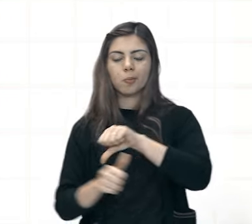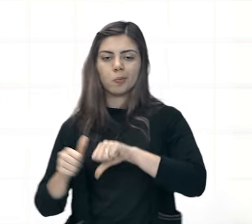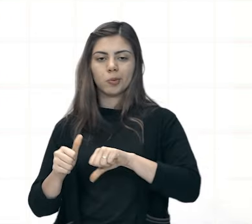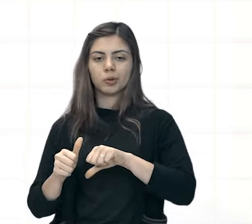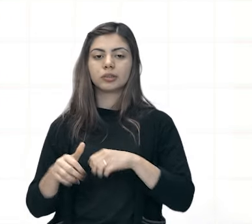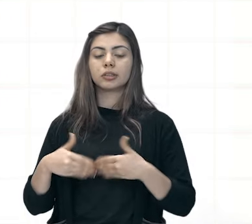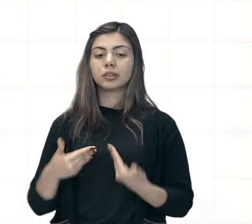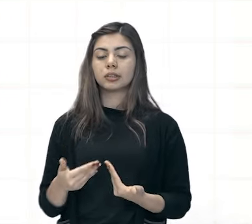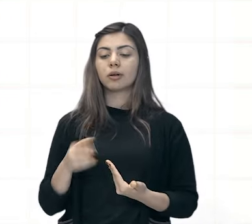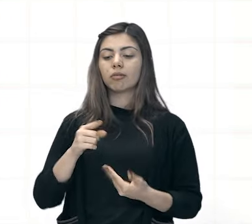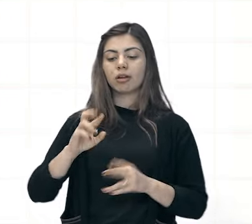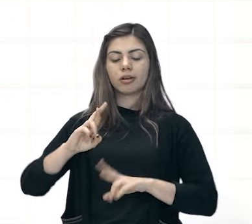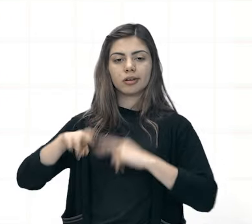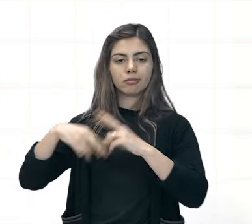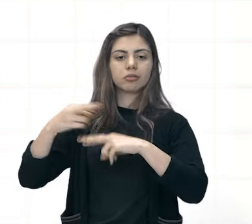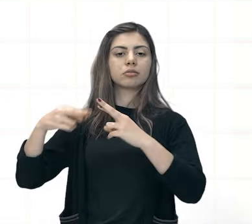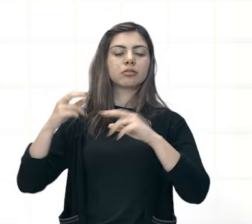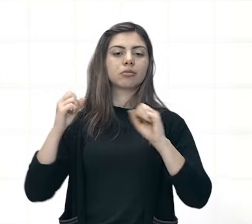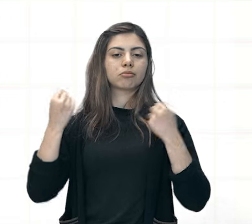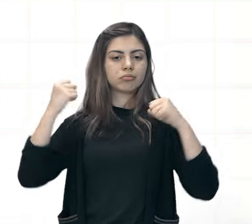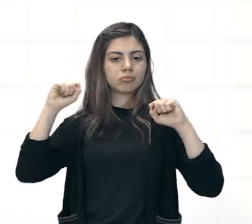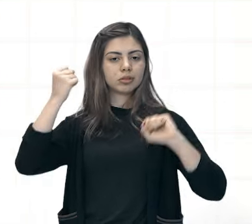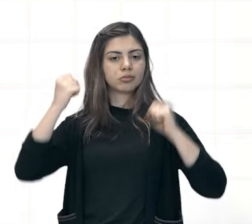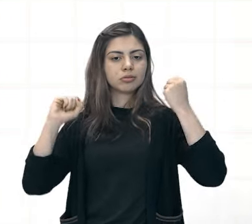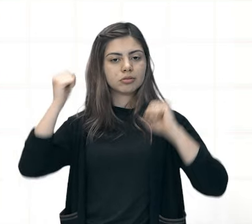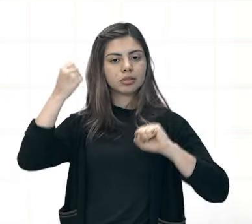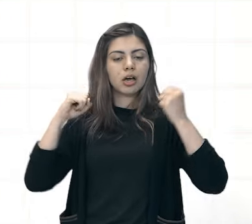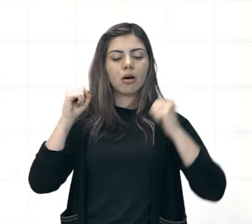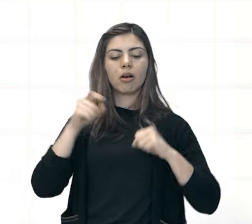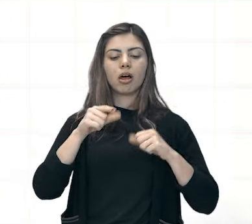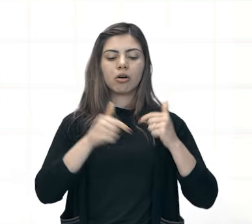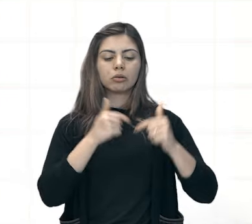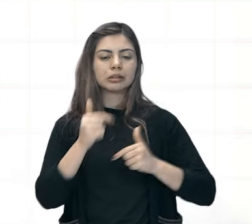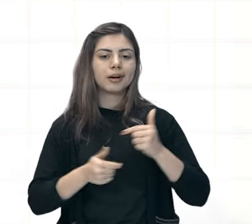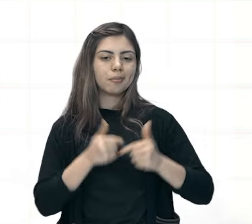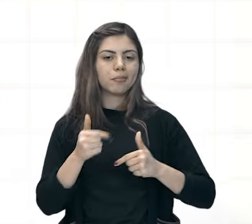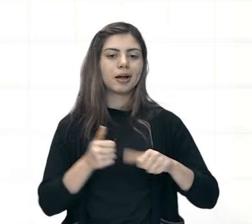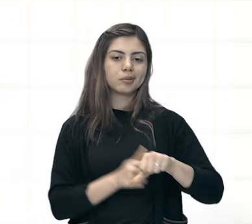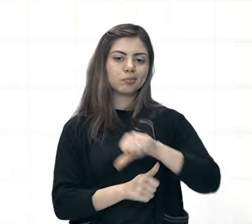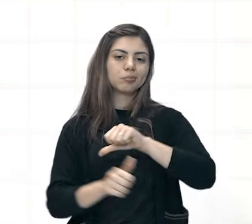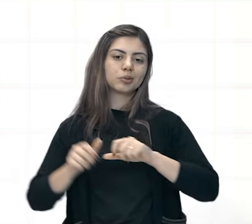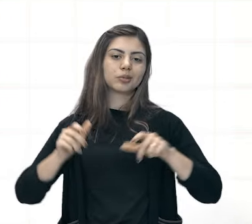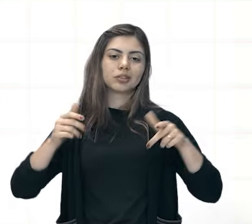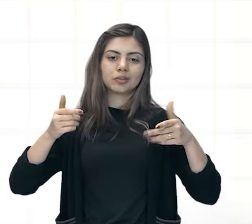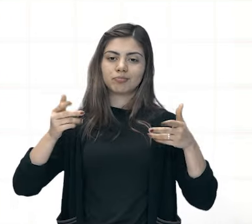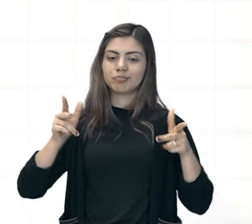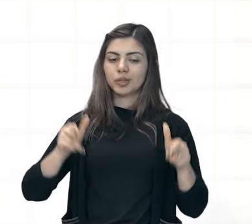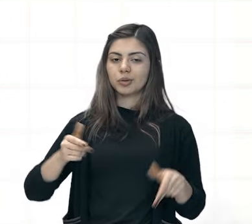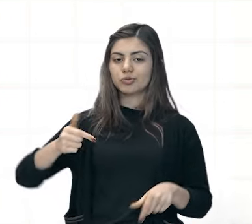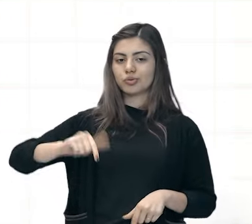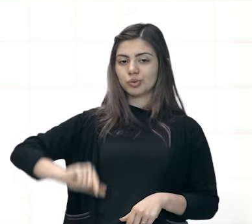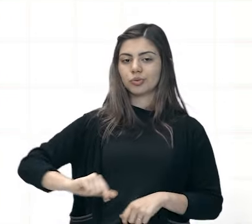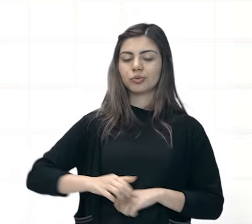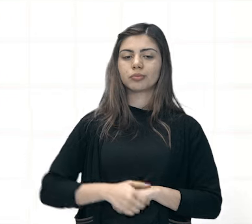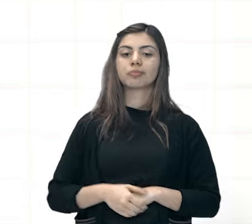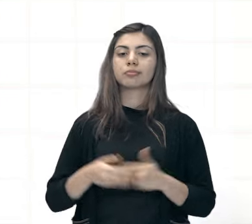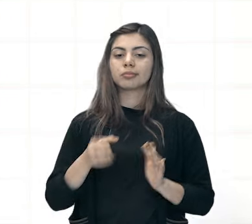da Revolução Industrial, as relações de trabalho mudam de novo. Olha só, na Europa do